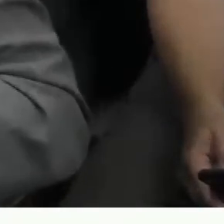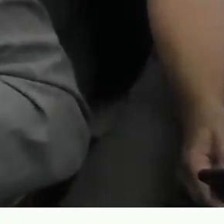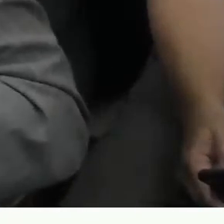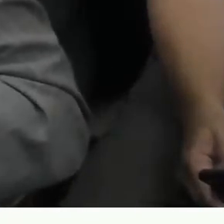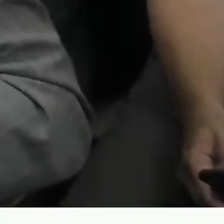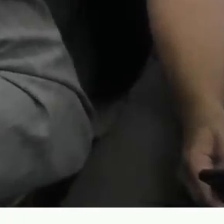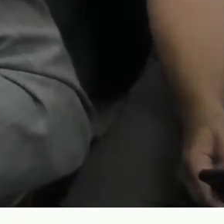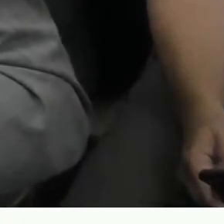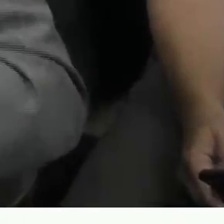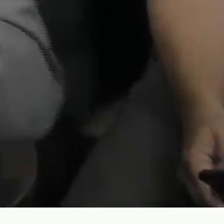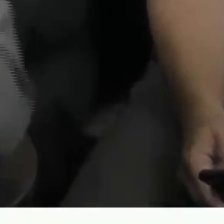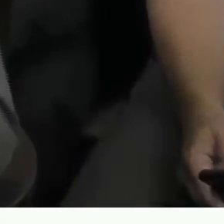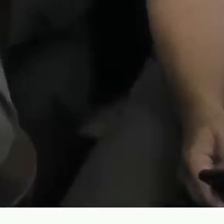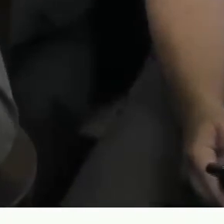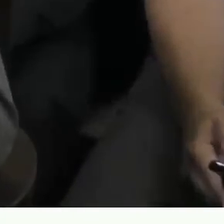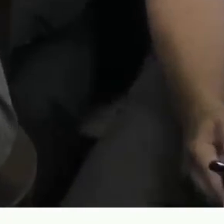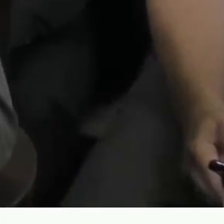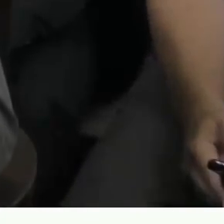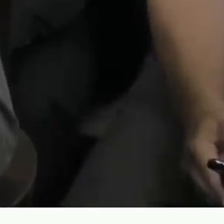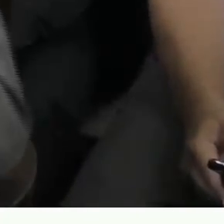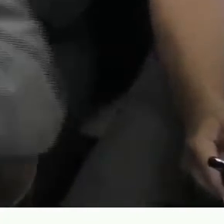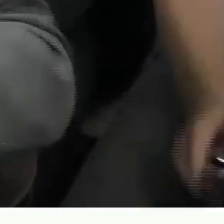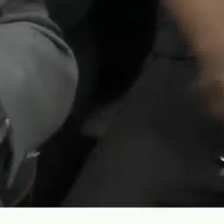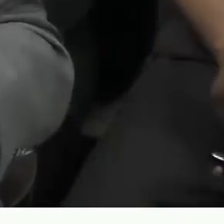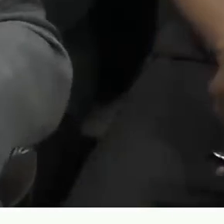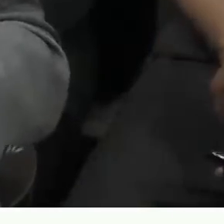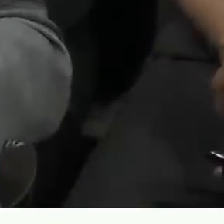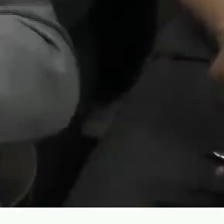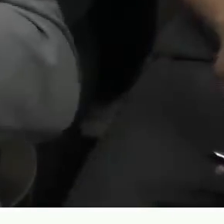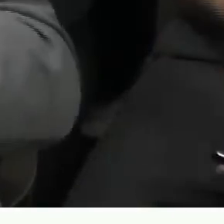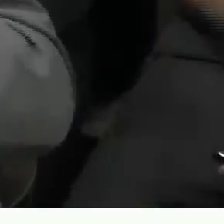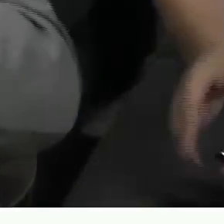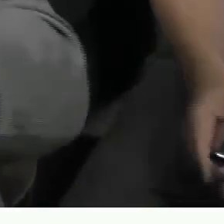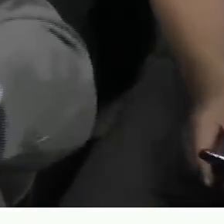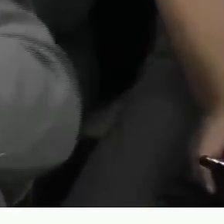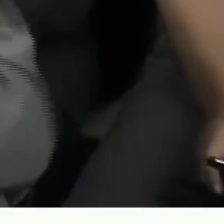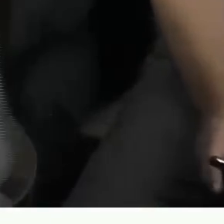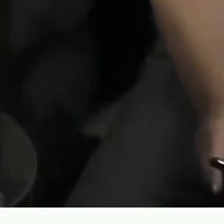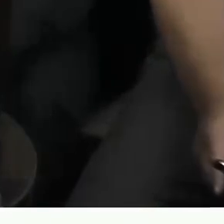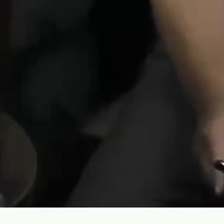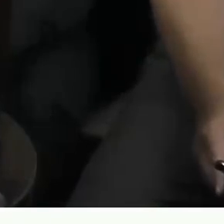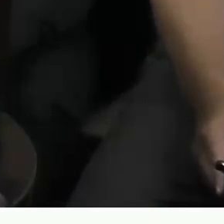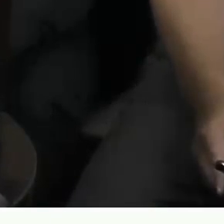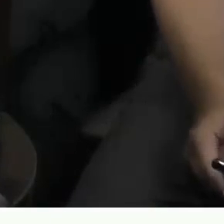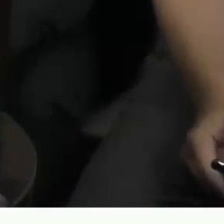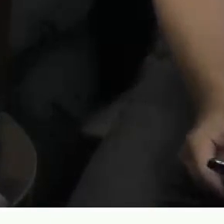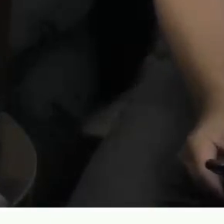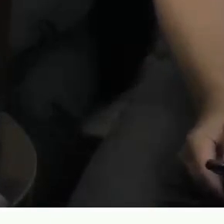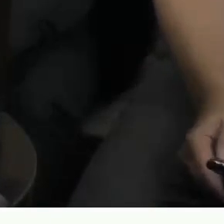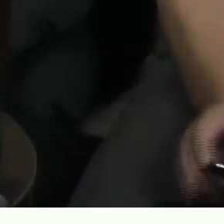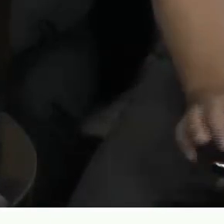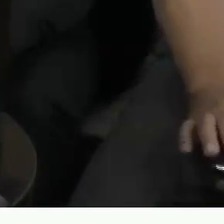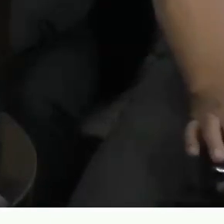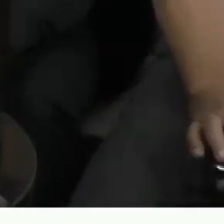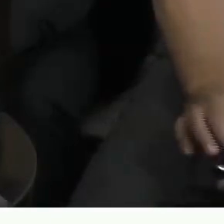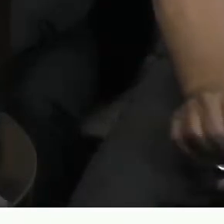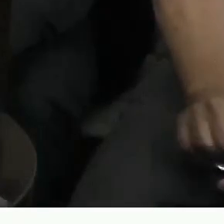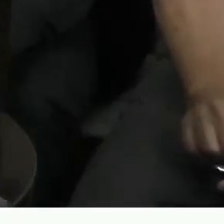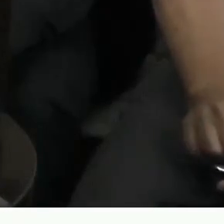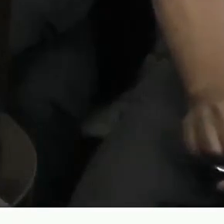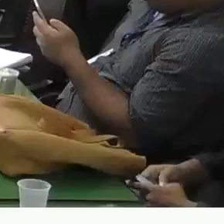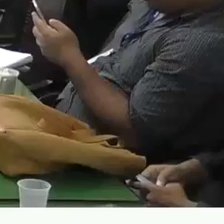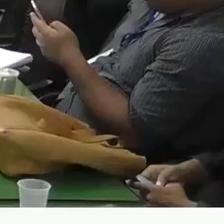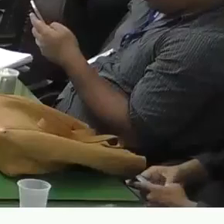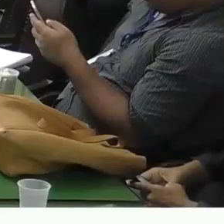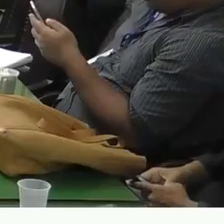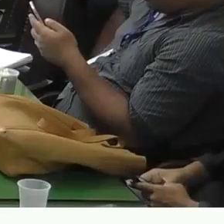não tendo condição de pagar, ninguém vai receber nada, se puder receber alguma coisa. Então, por isso eu voto contra o destaque, só por esse motivo.